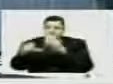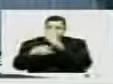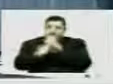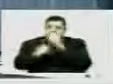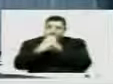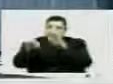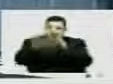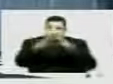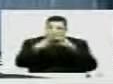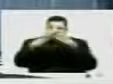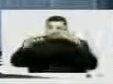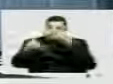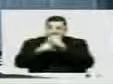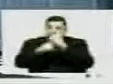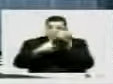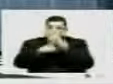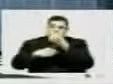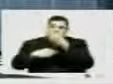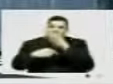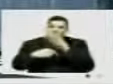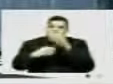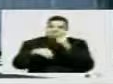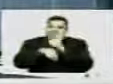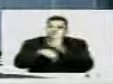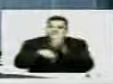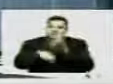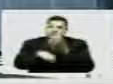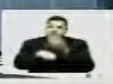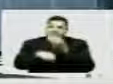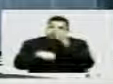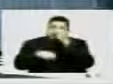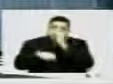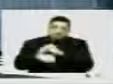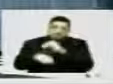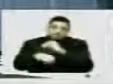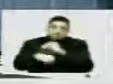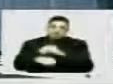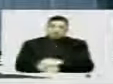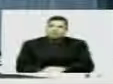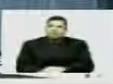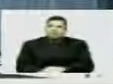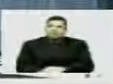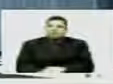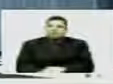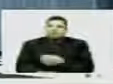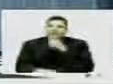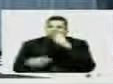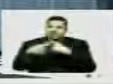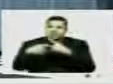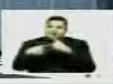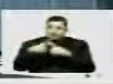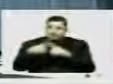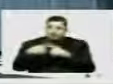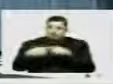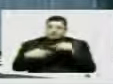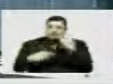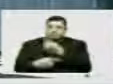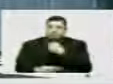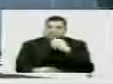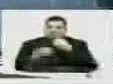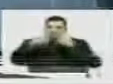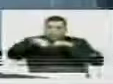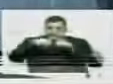e aumento de demanda social, é um Estado fadado à bancarrota. Portanto,